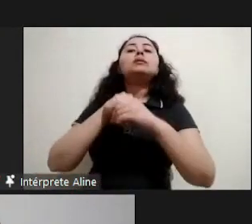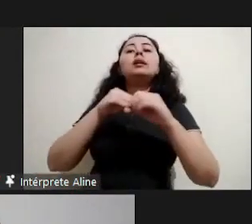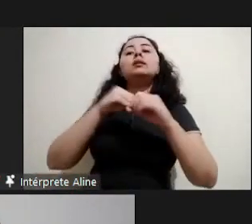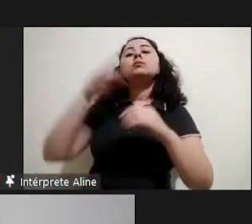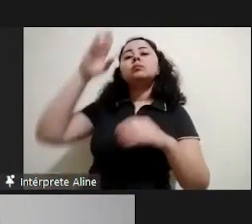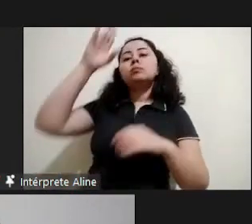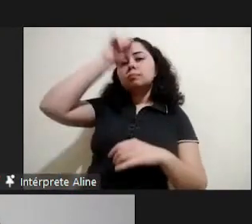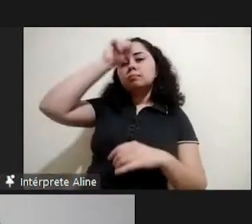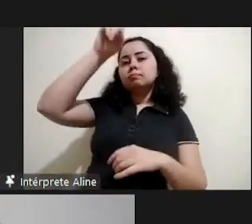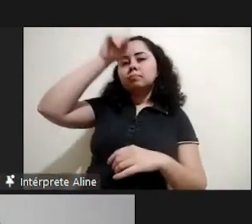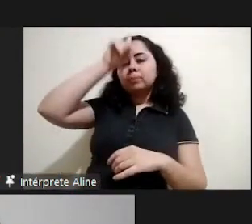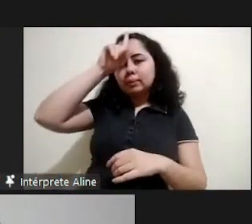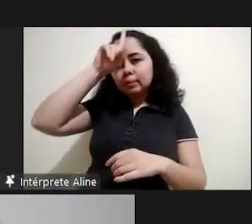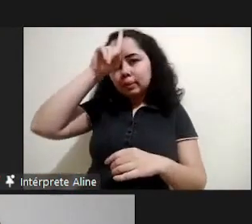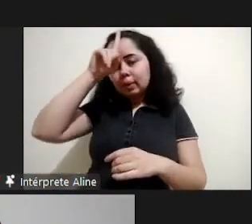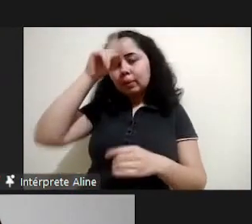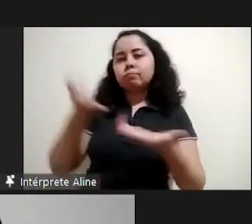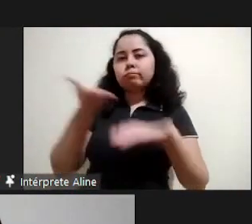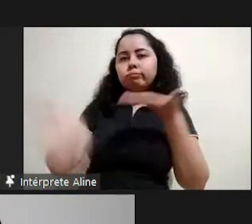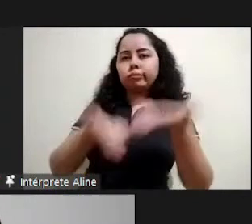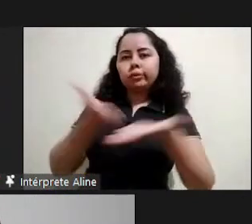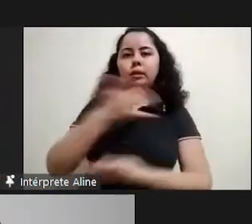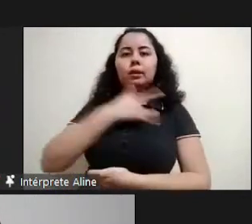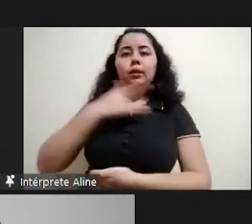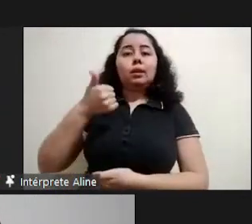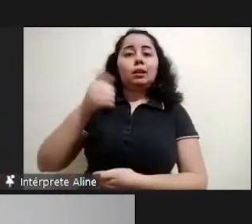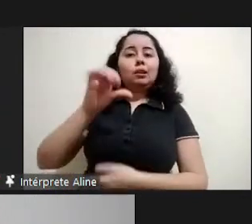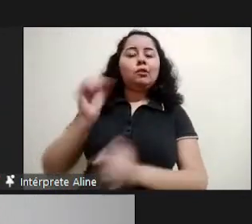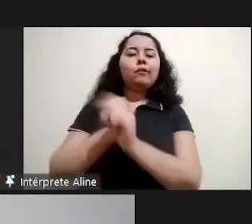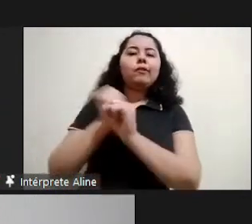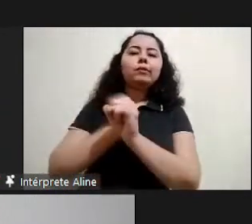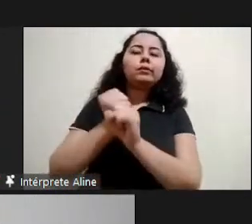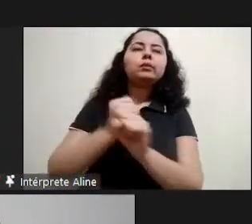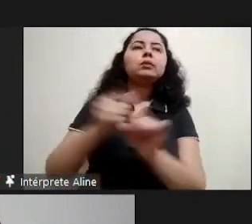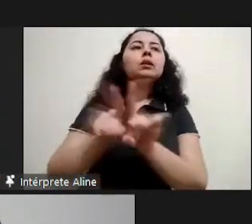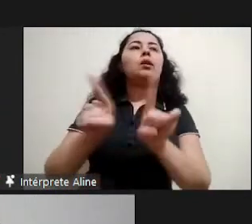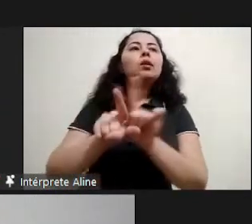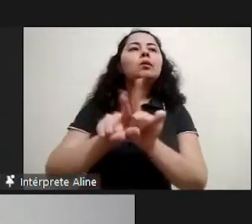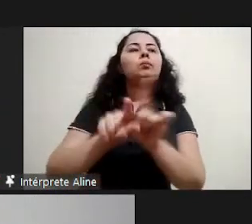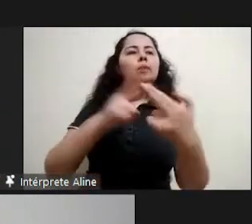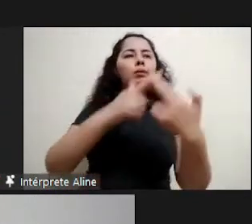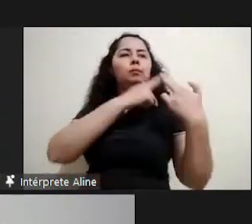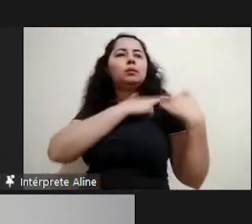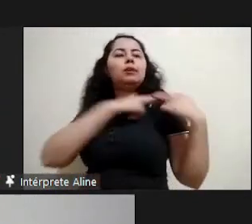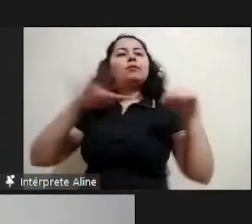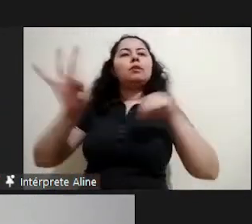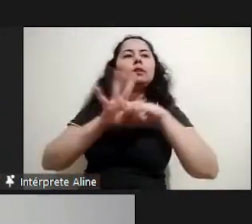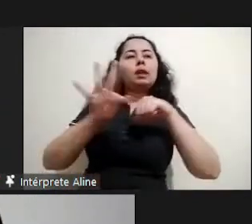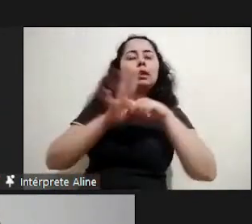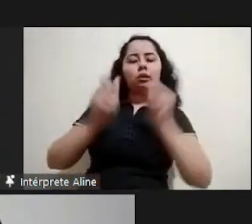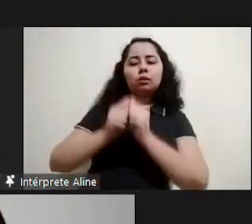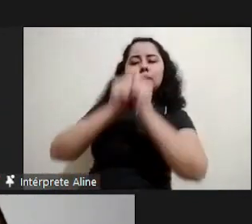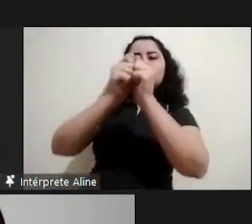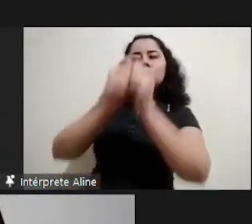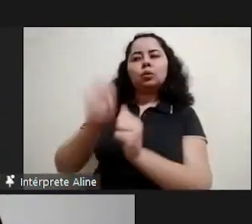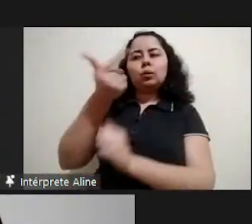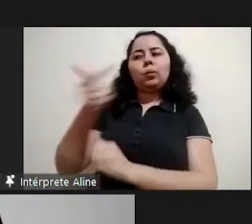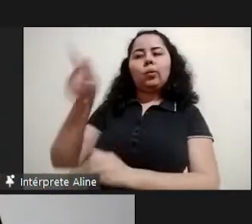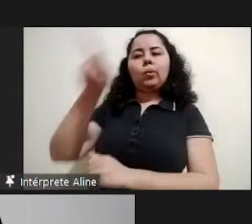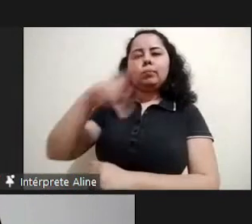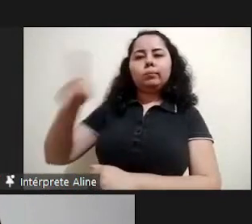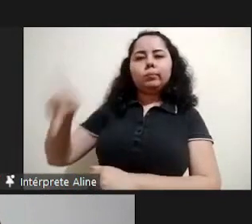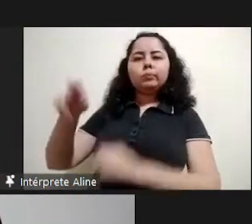sendo 9 anos como responsável técnica e fundando, junto com a enfermeira Aleida Leal, a Escola de Enfermagem da Santa